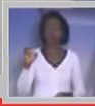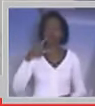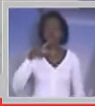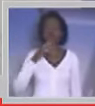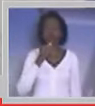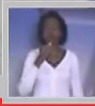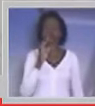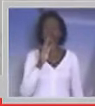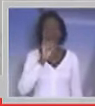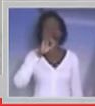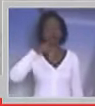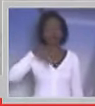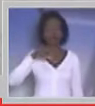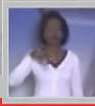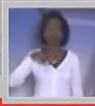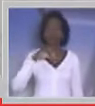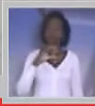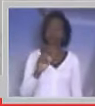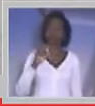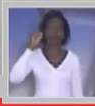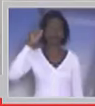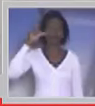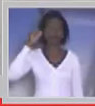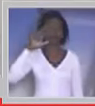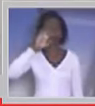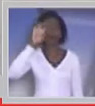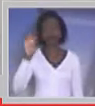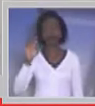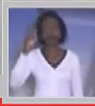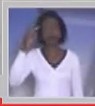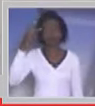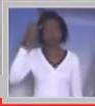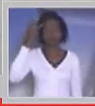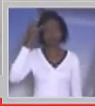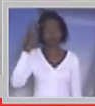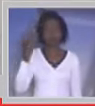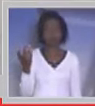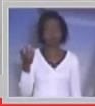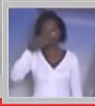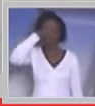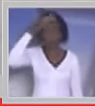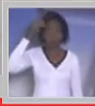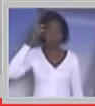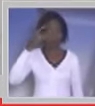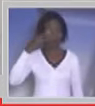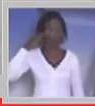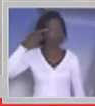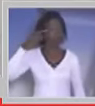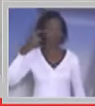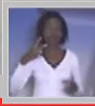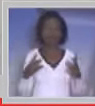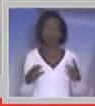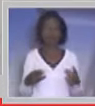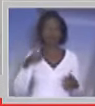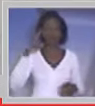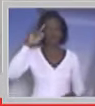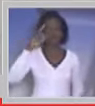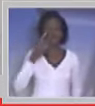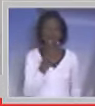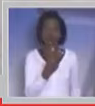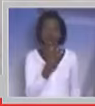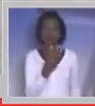patrimônio cultural do Estado de São Paulo eo Prefeito Dória agora no dia 31